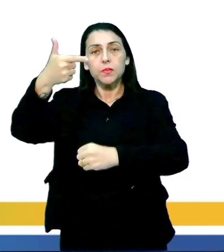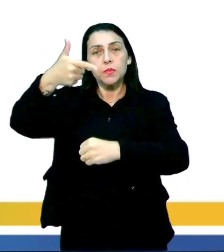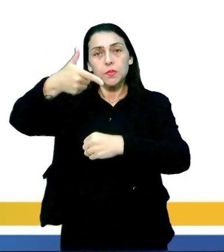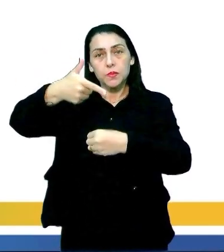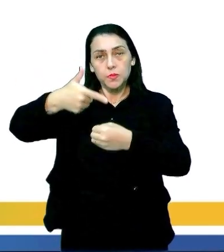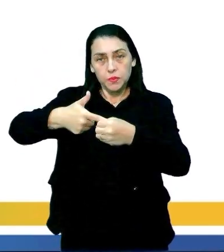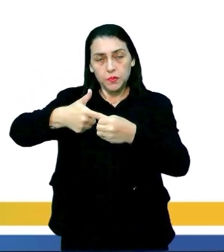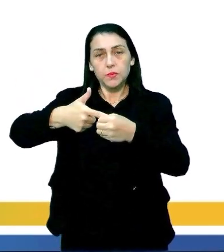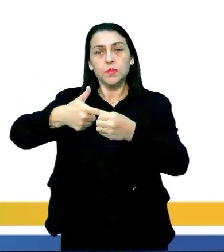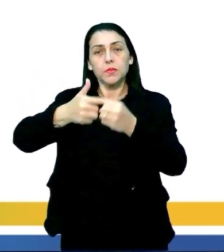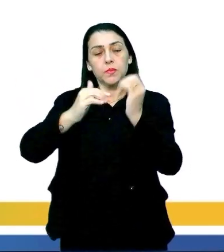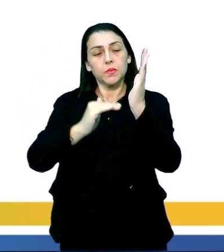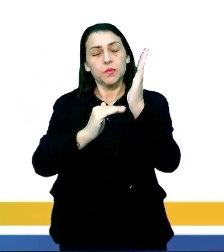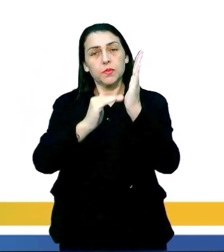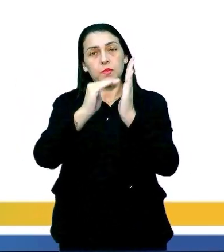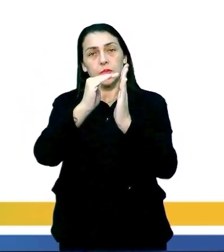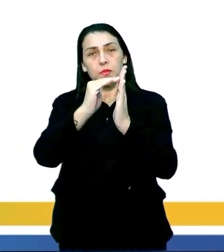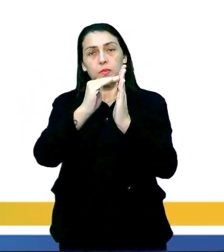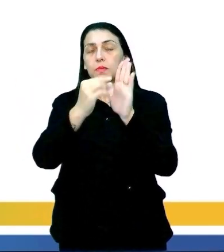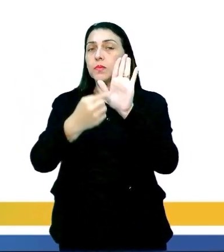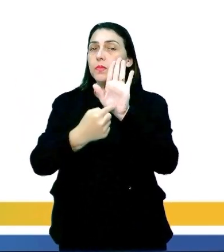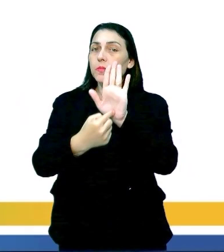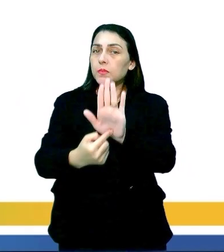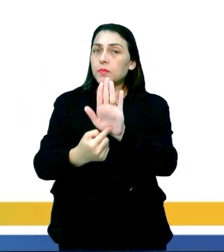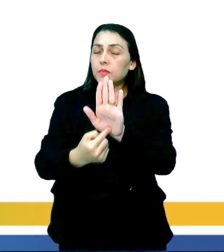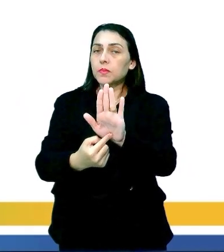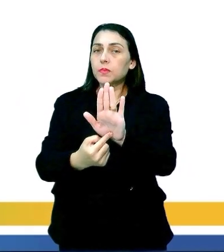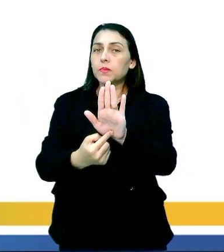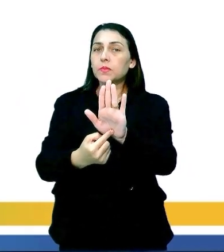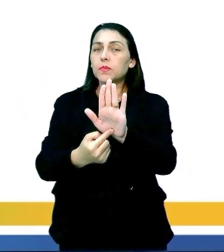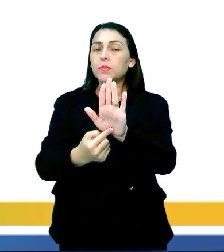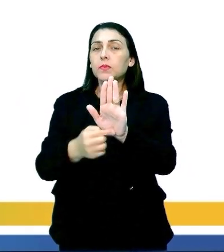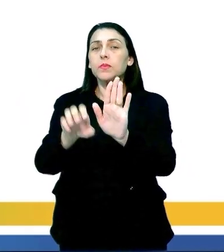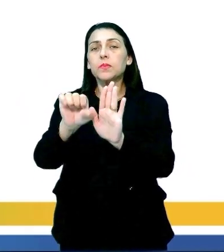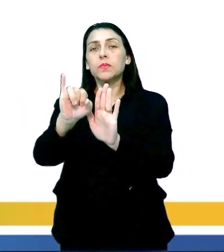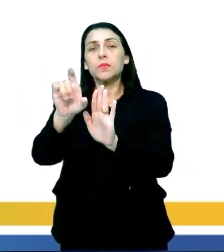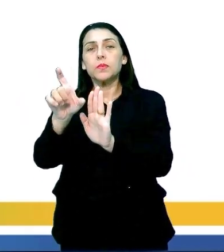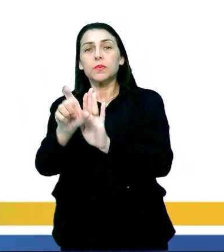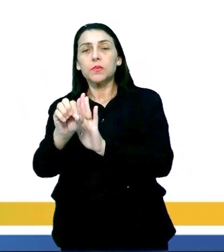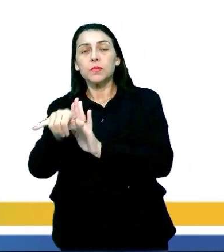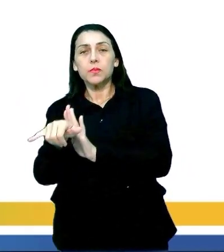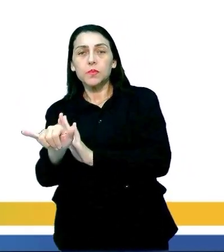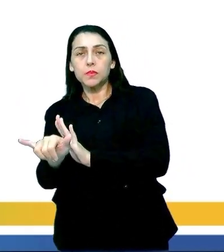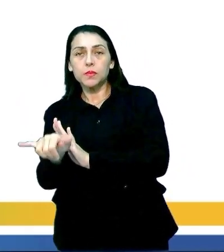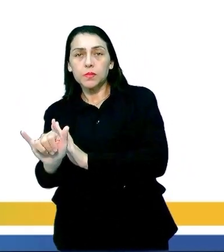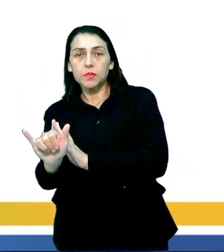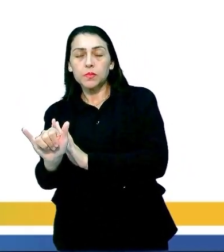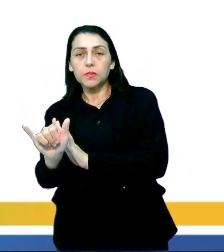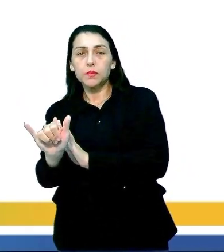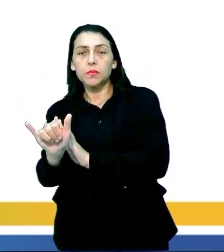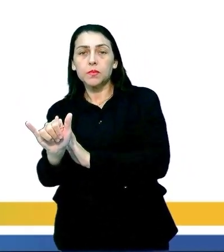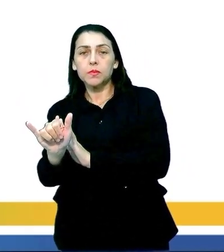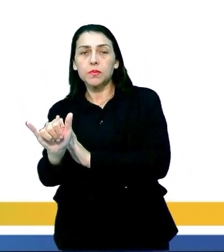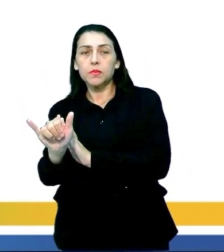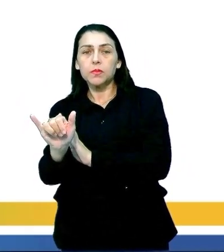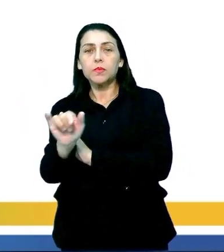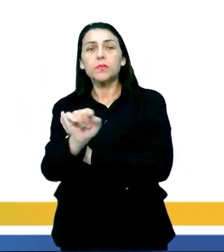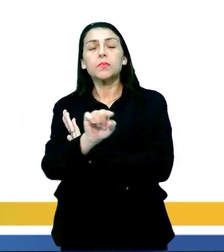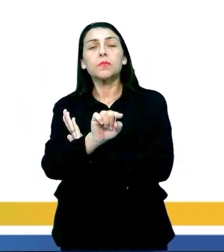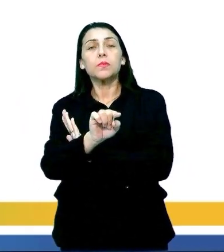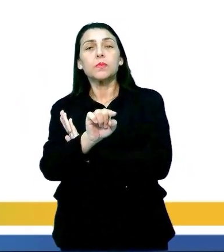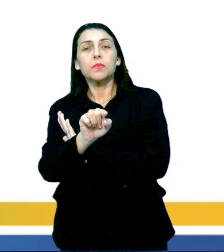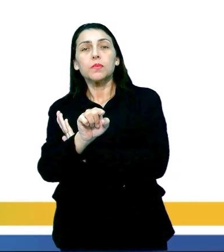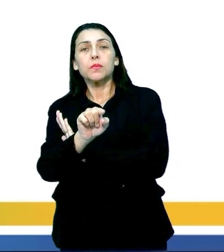combustível no tanque é indicada no eixo Y, vertical, e a